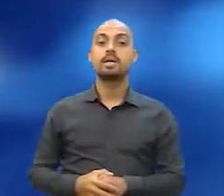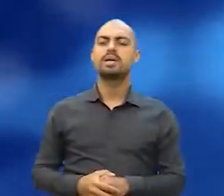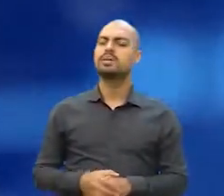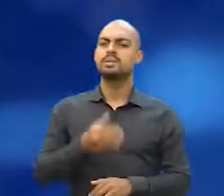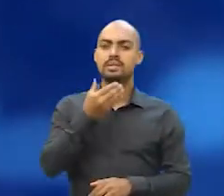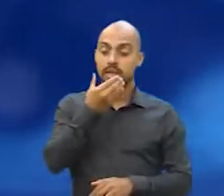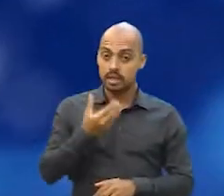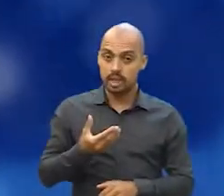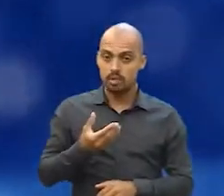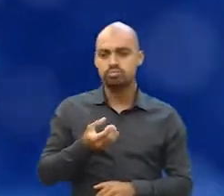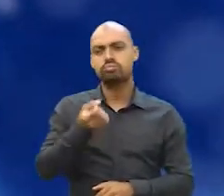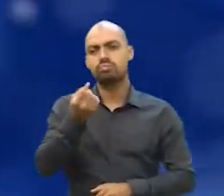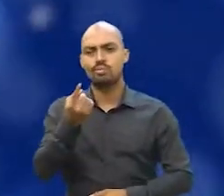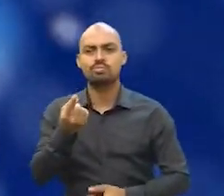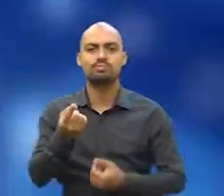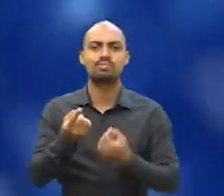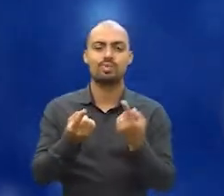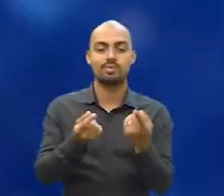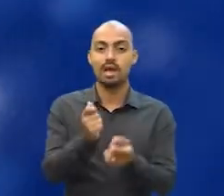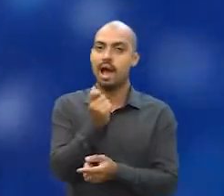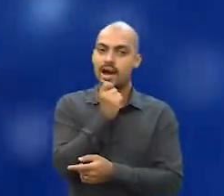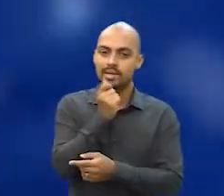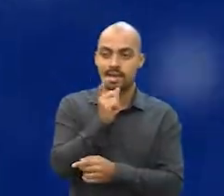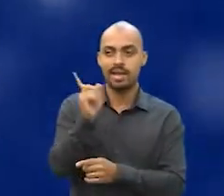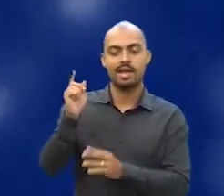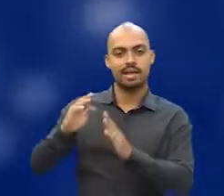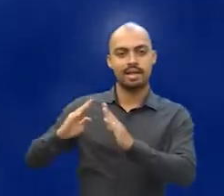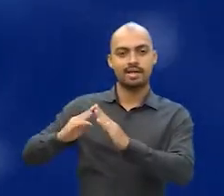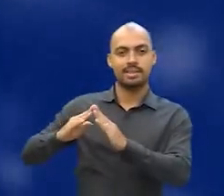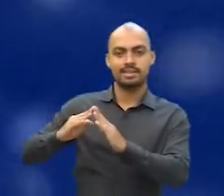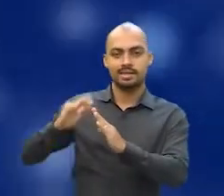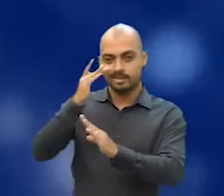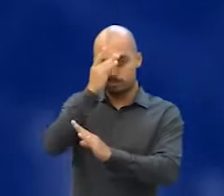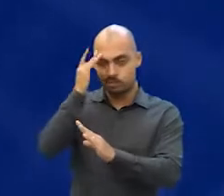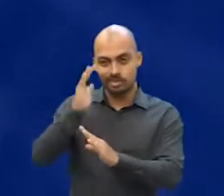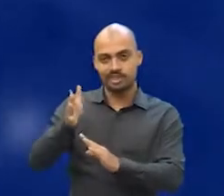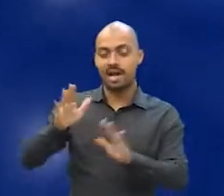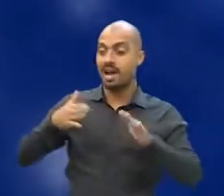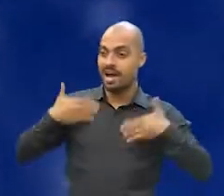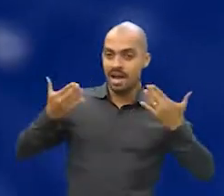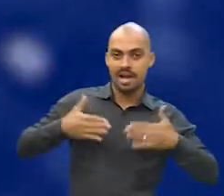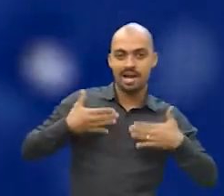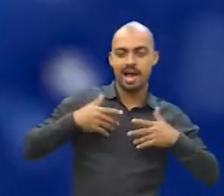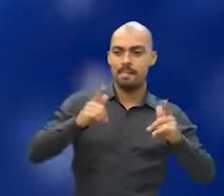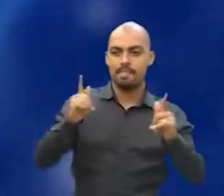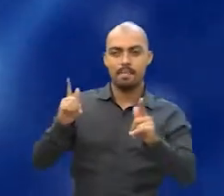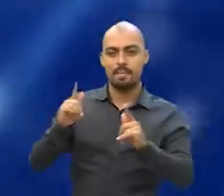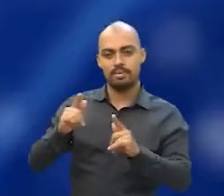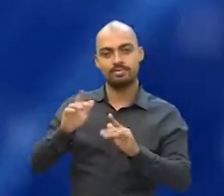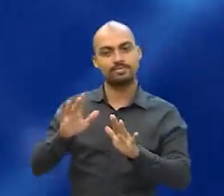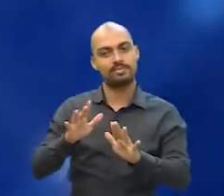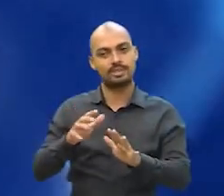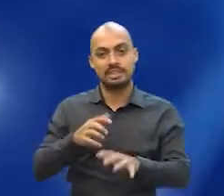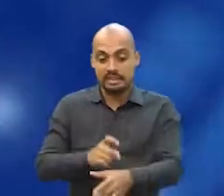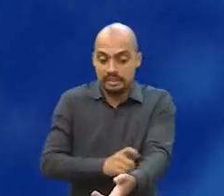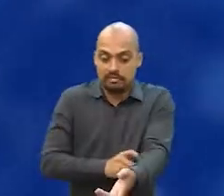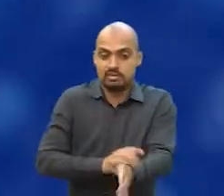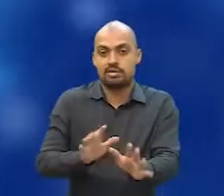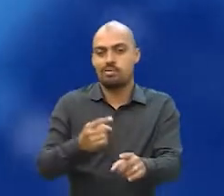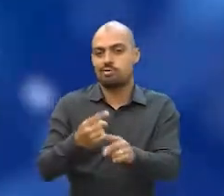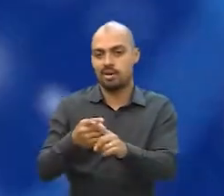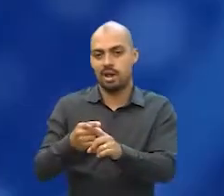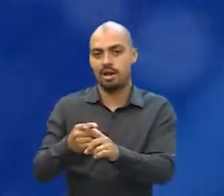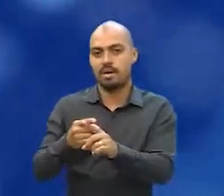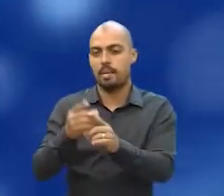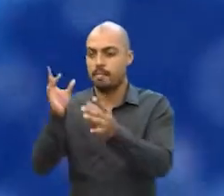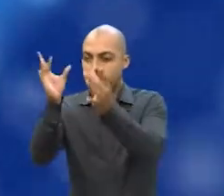Natal, hein? Para alguns, tá cedo ainda. Lá em casa, o povo já tá bem animado, para não dizer surtando, né? Por causa dos